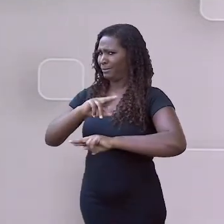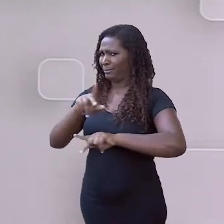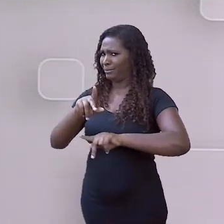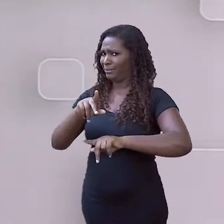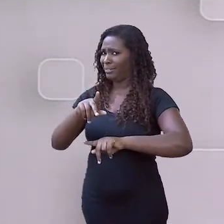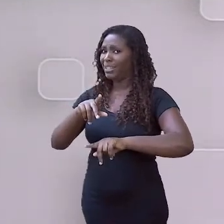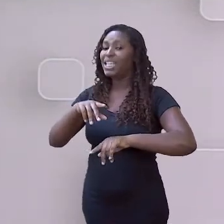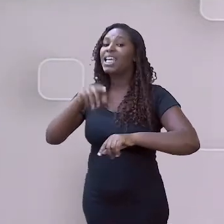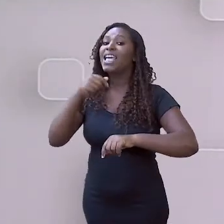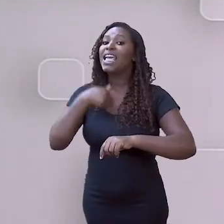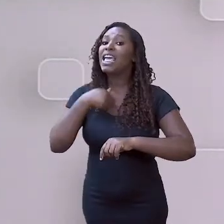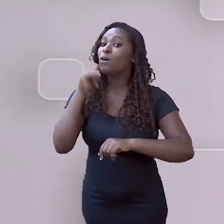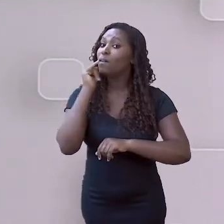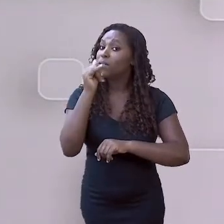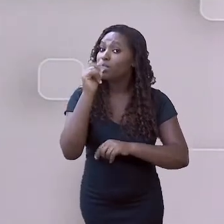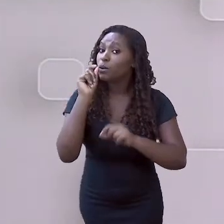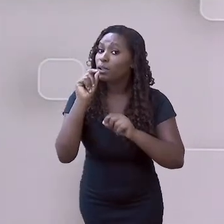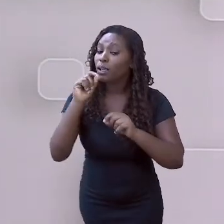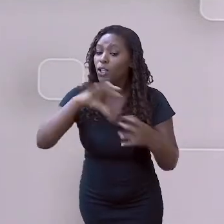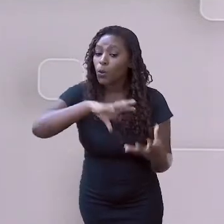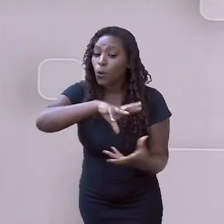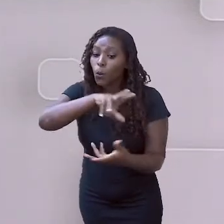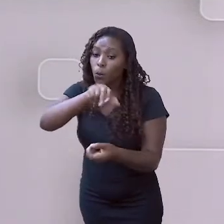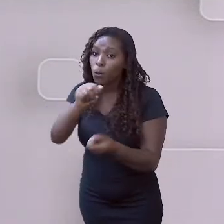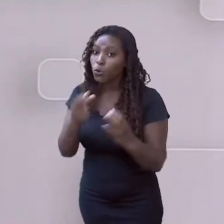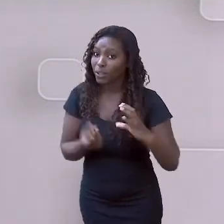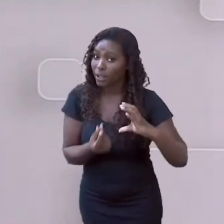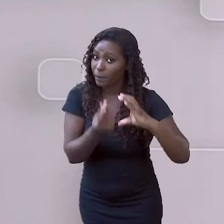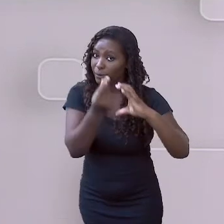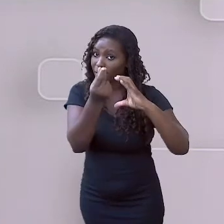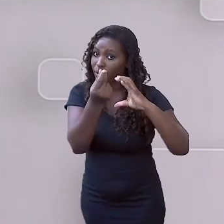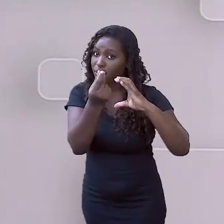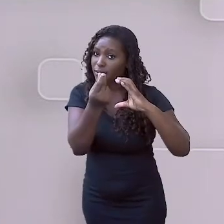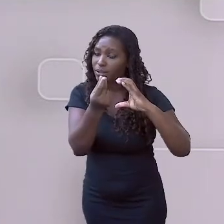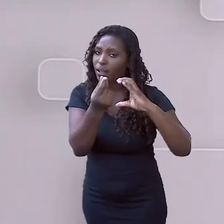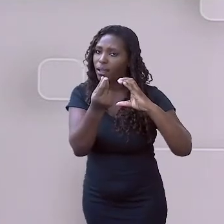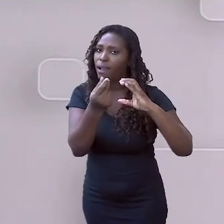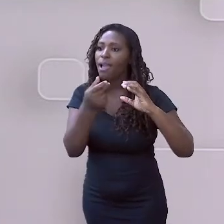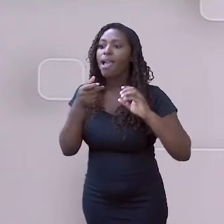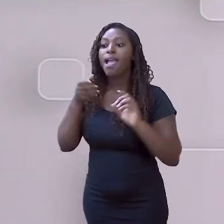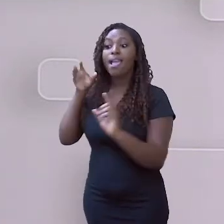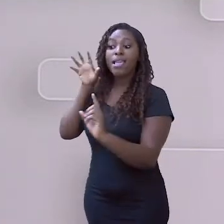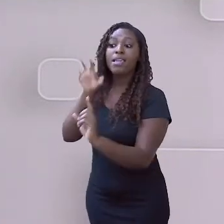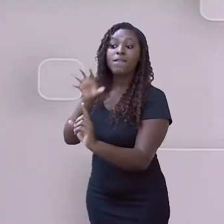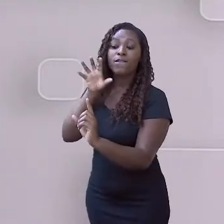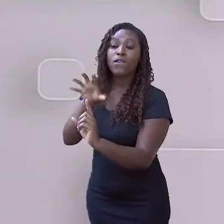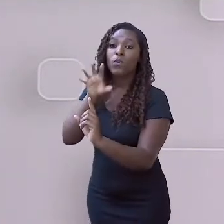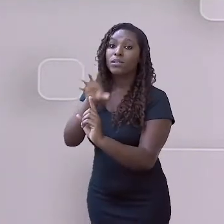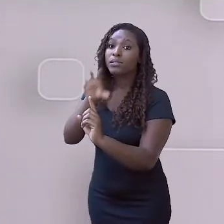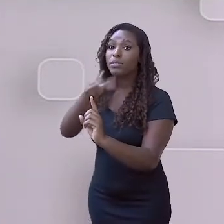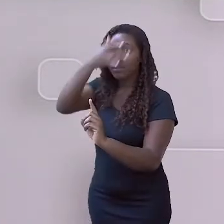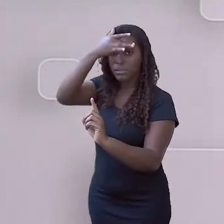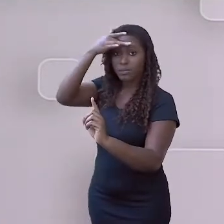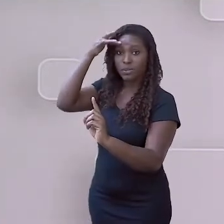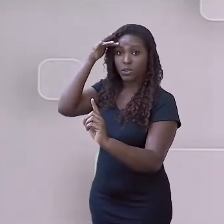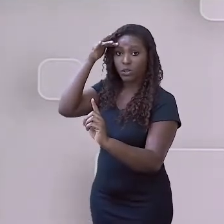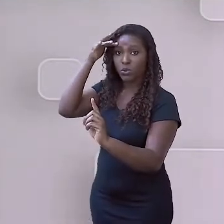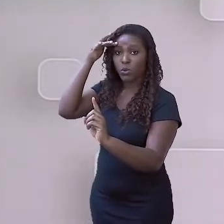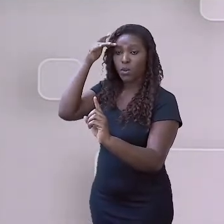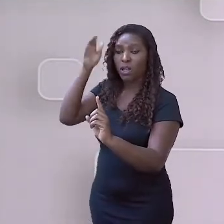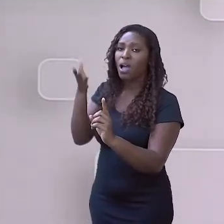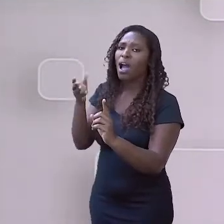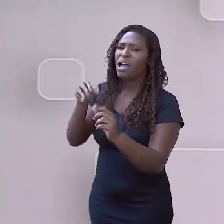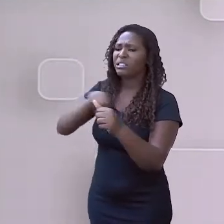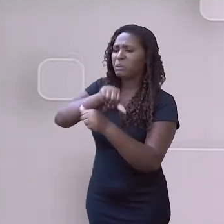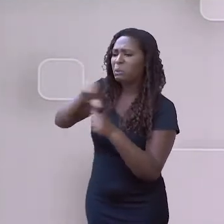eu quero que você pense, o mundo todo fazendo isso todos os dias. Quanto lixo nós não estamos